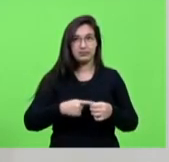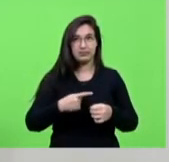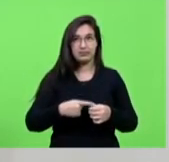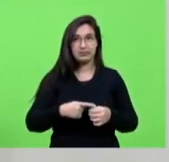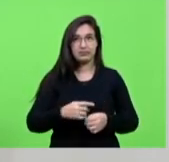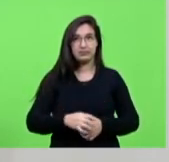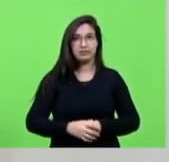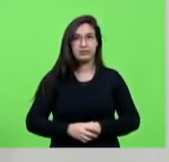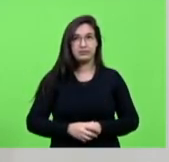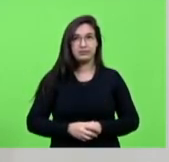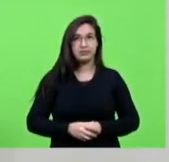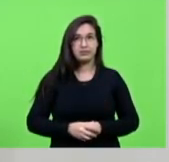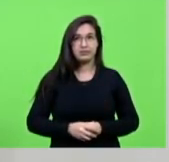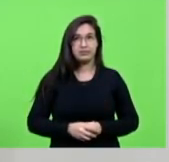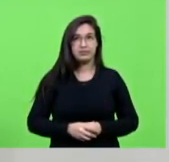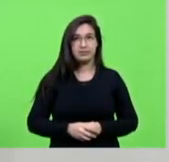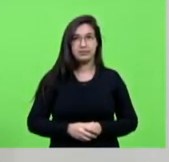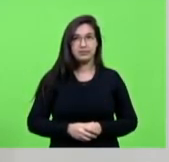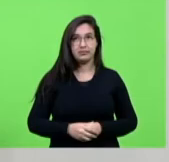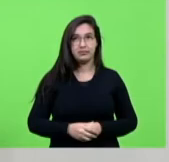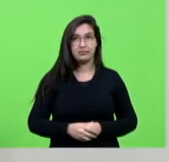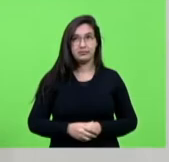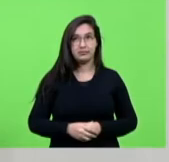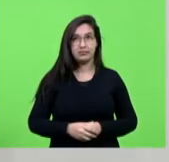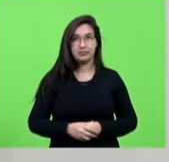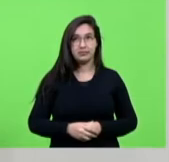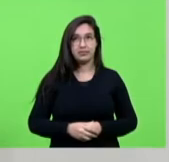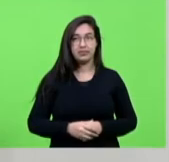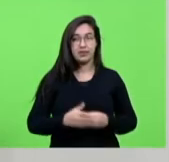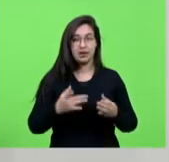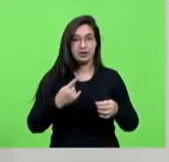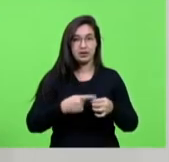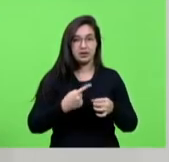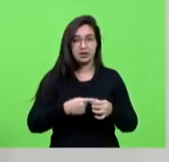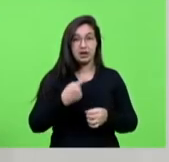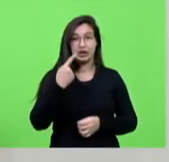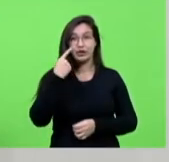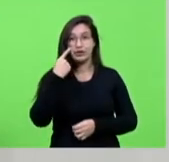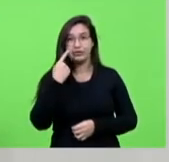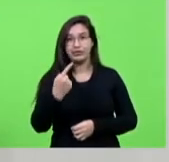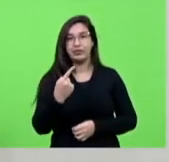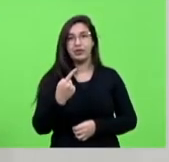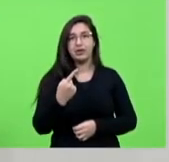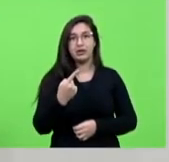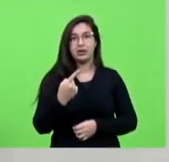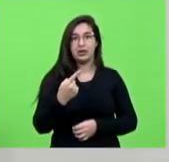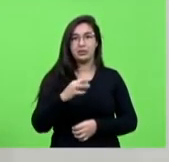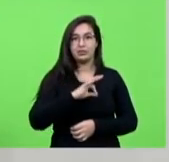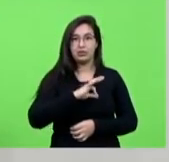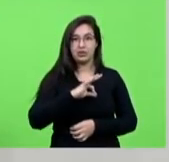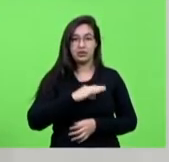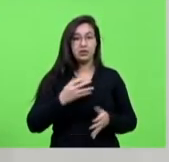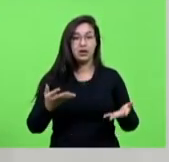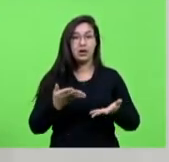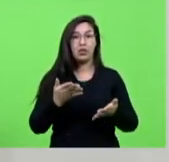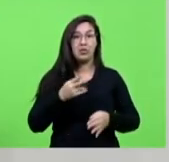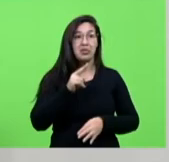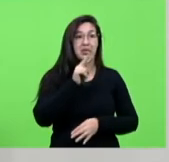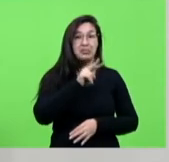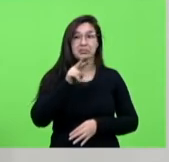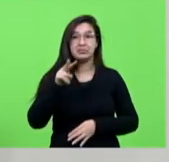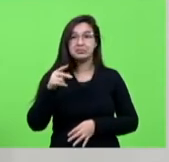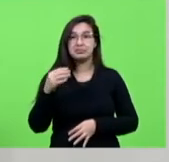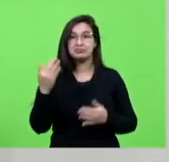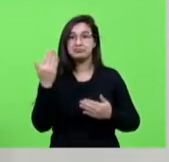desaforo. Desaforo onde você andava, numa cidade que você via polícia. Hoje você anda pela cidade, você não vê. Você não